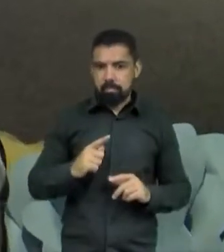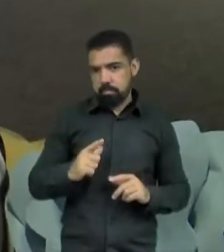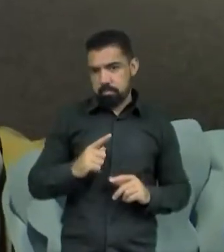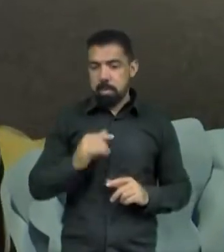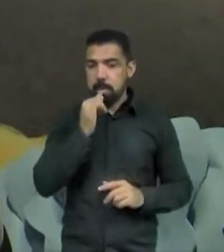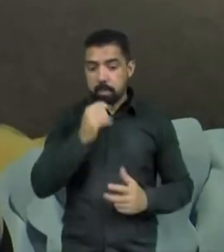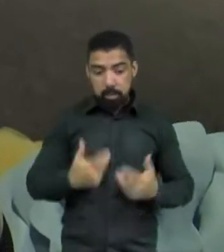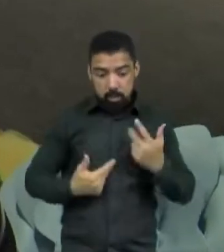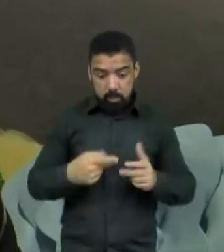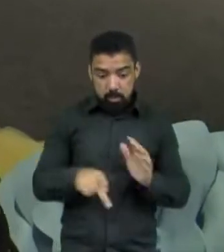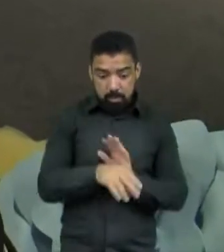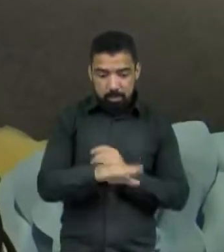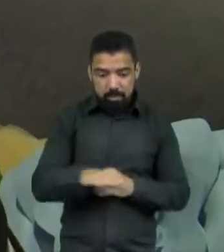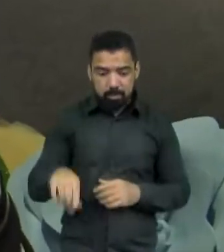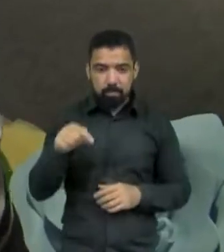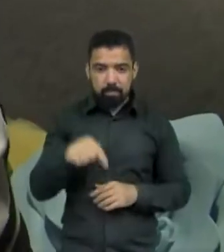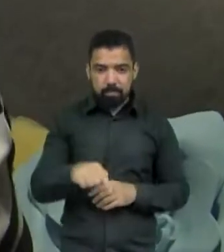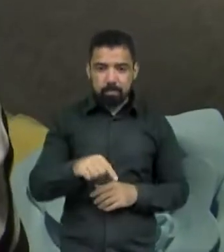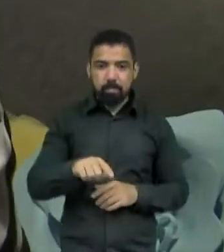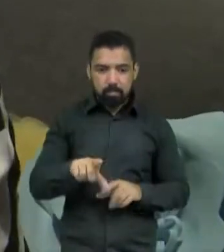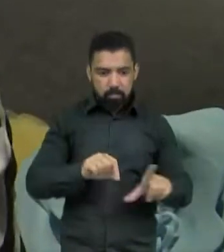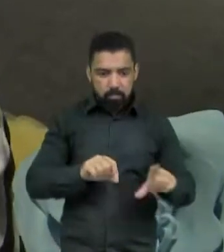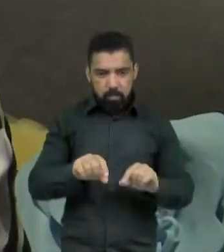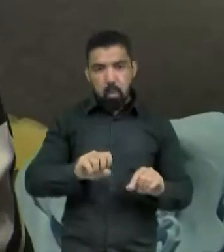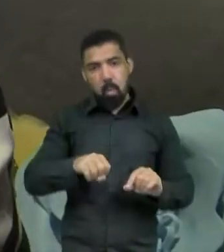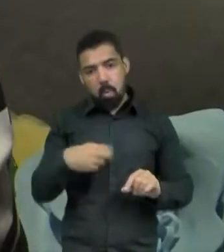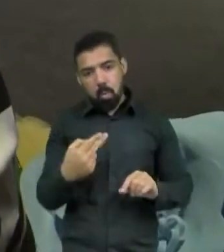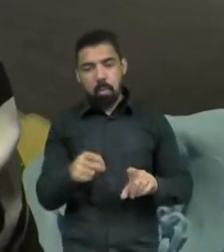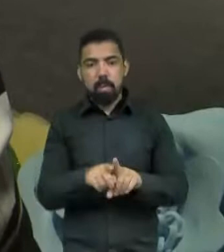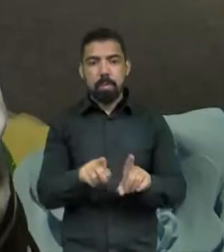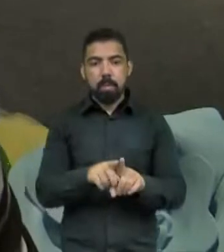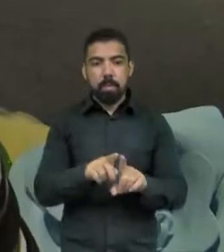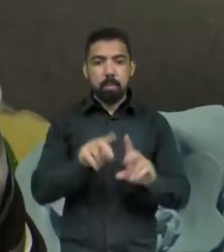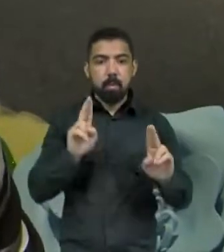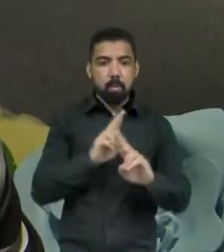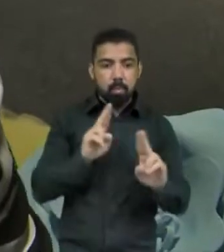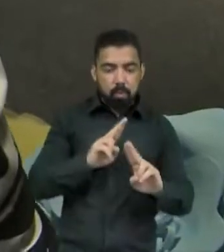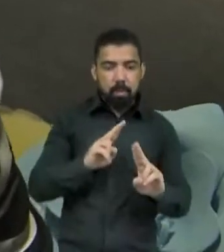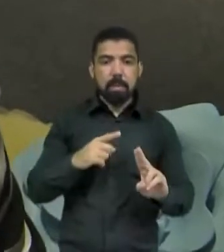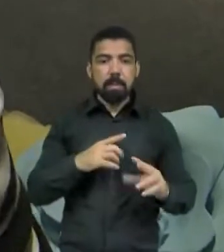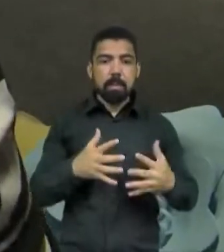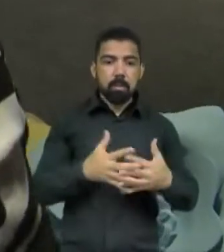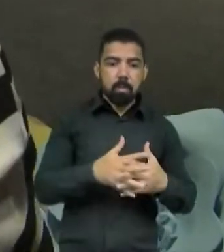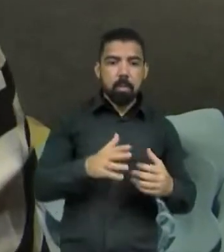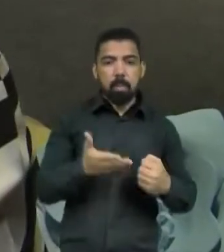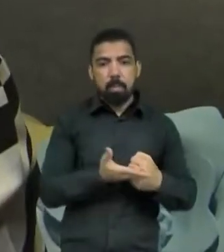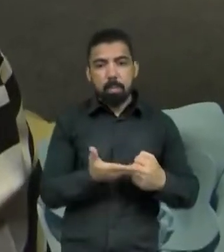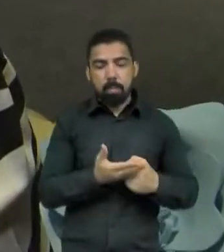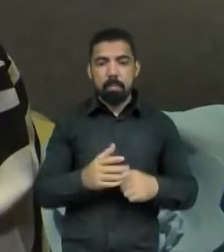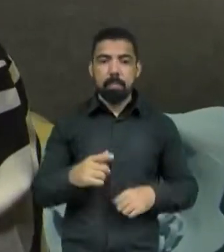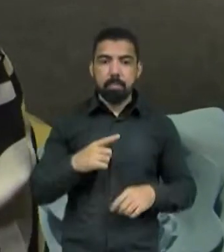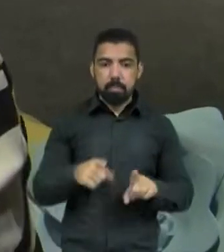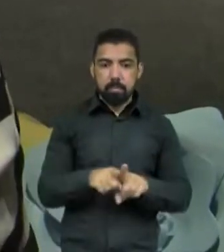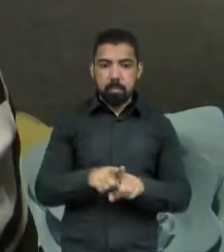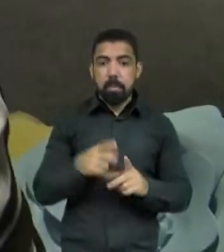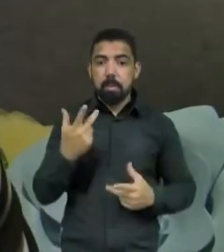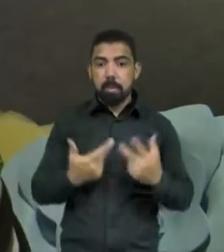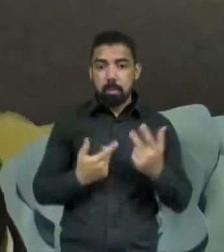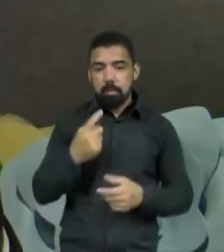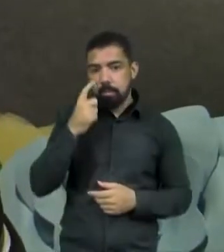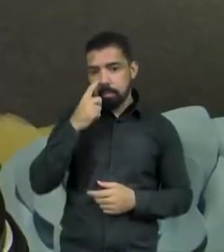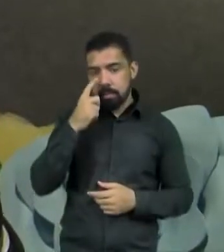cirurgias pediátricas, eletivas e de urgências de média e baixa complexidade, cirurgias de otorrino de média e